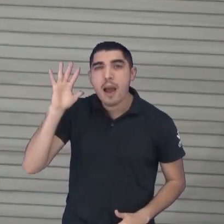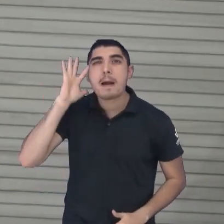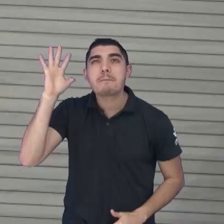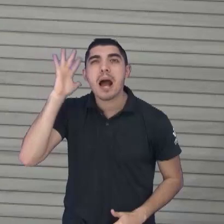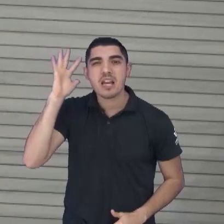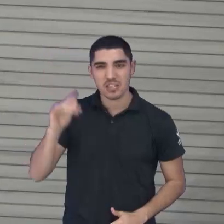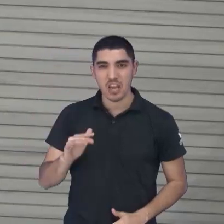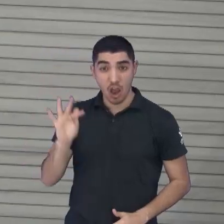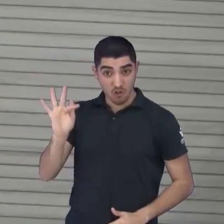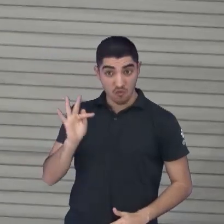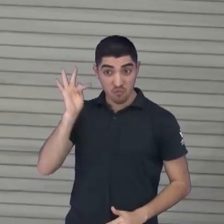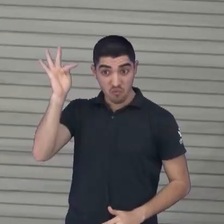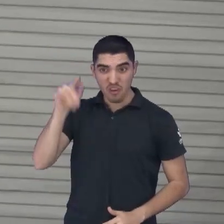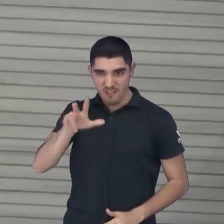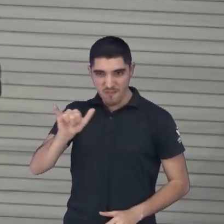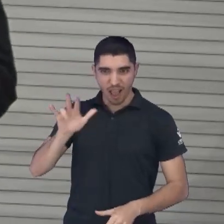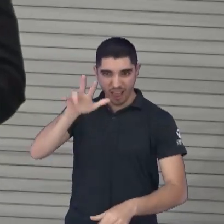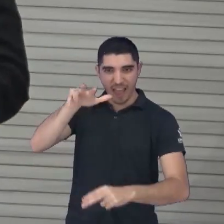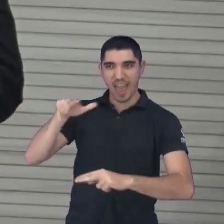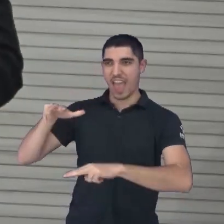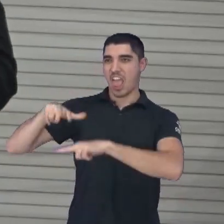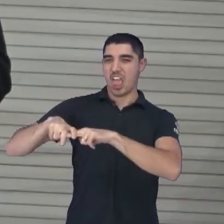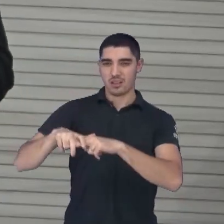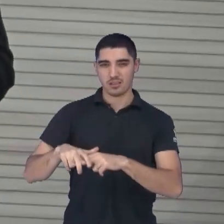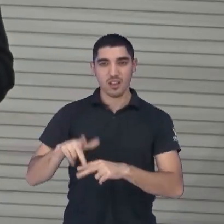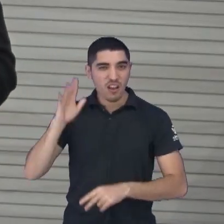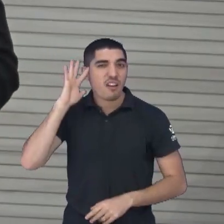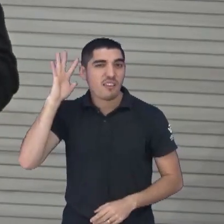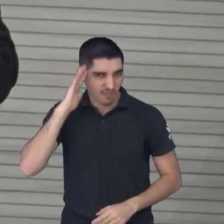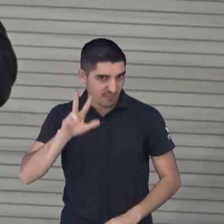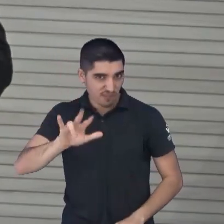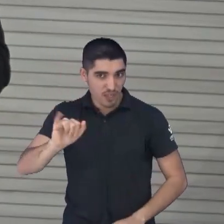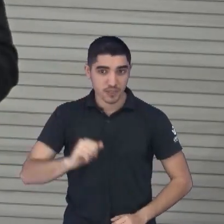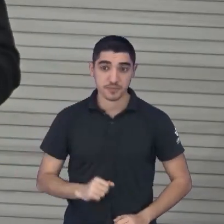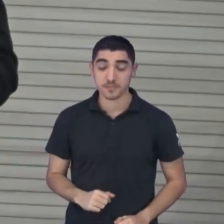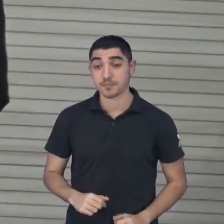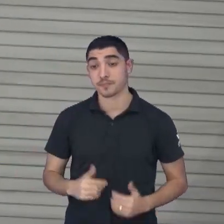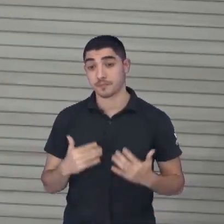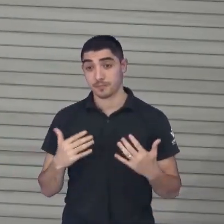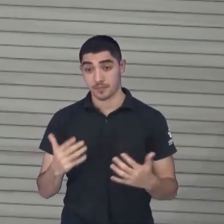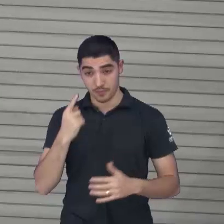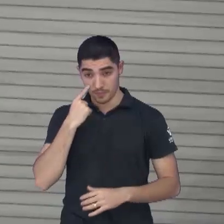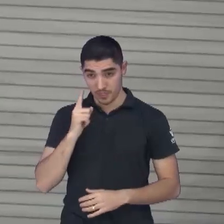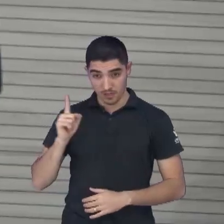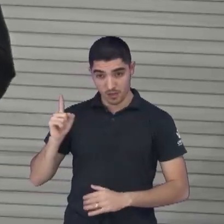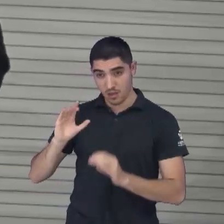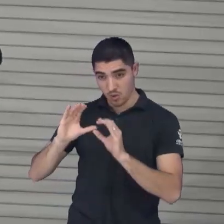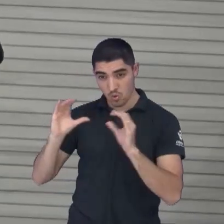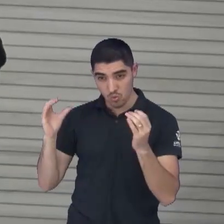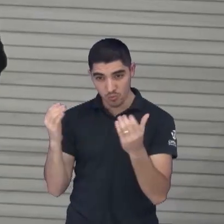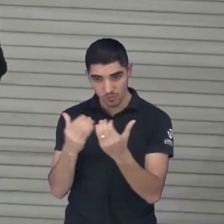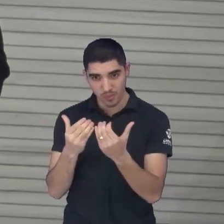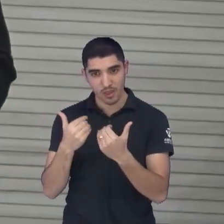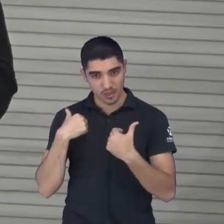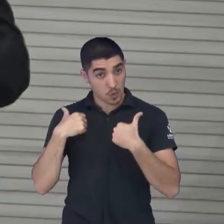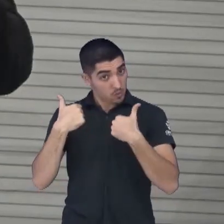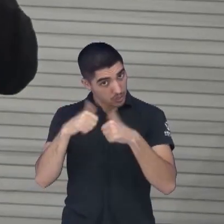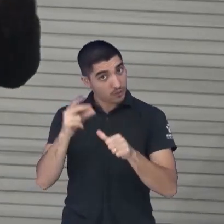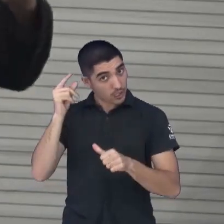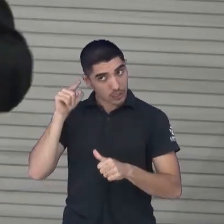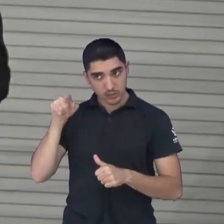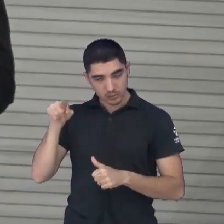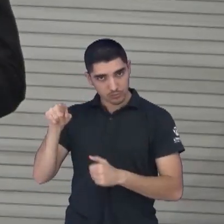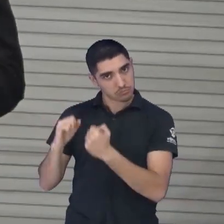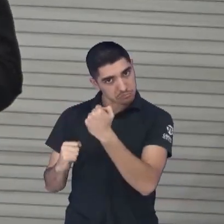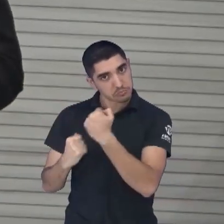vai sentar nessa cadeira. Vai sonhando. Senhor presidente, lá na comunidade, quando ainda estava com esse governo, por